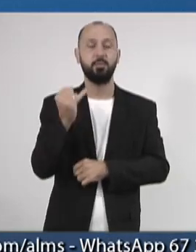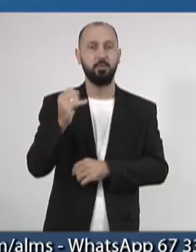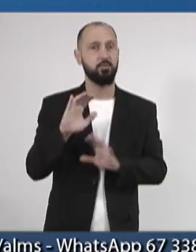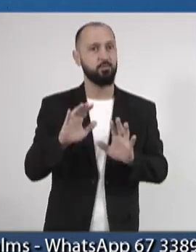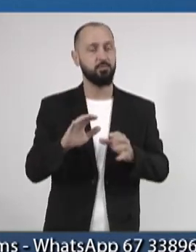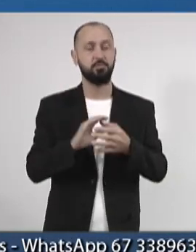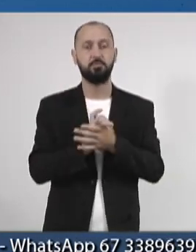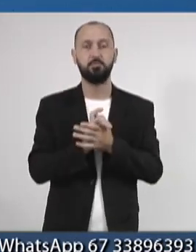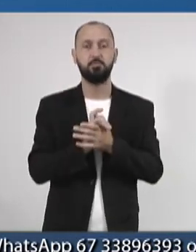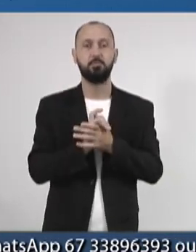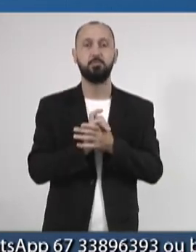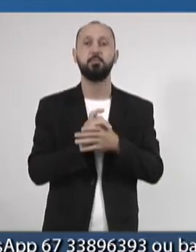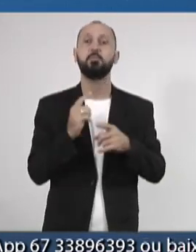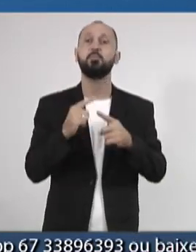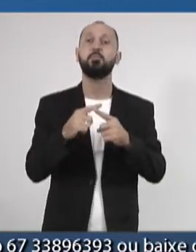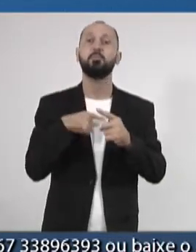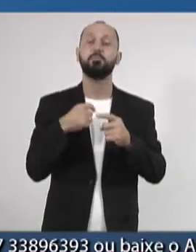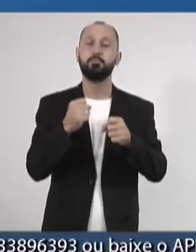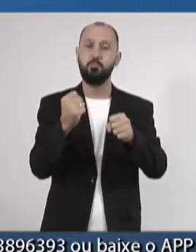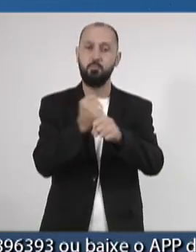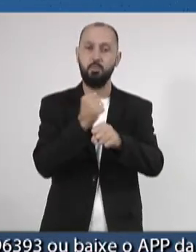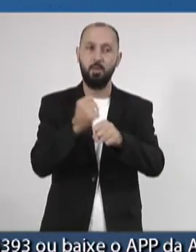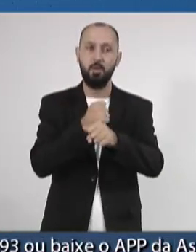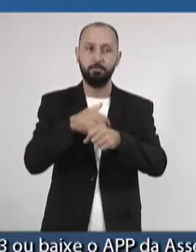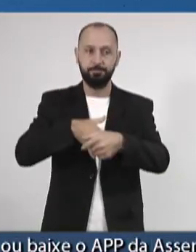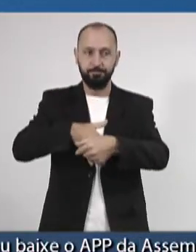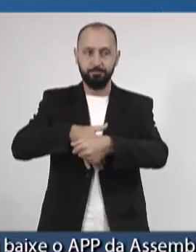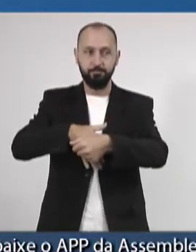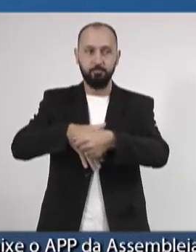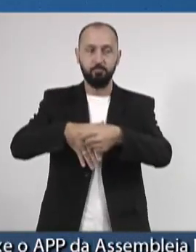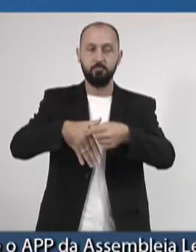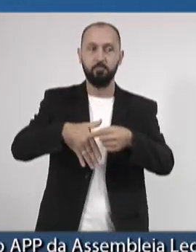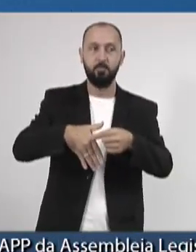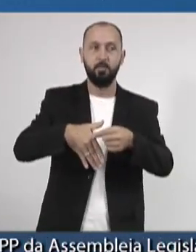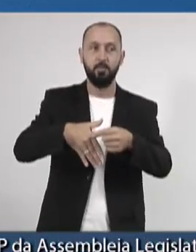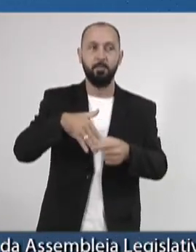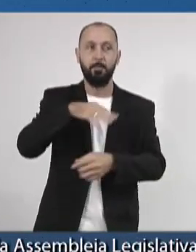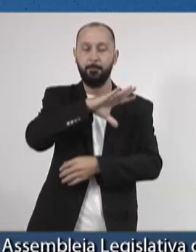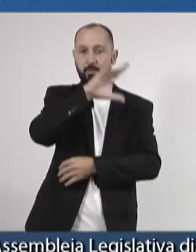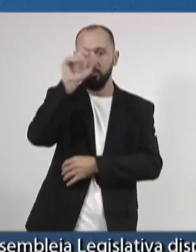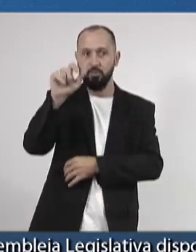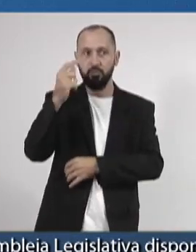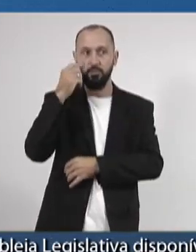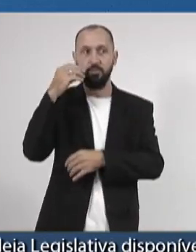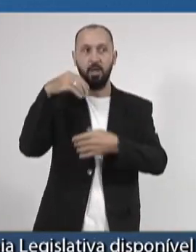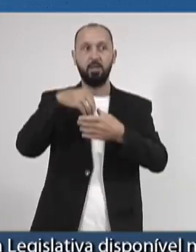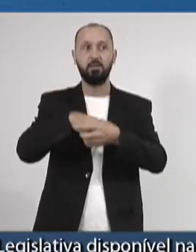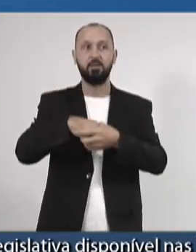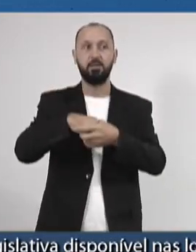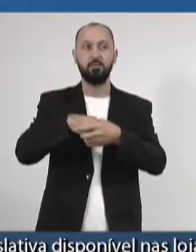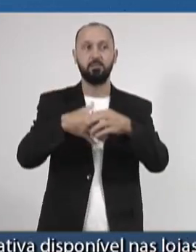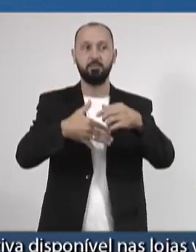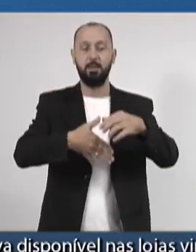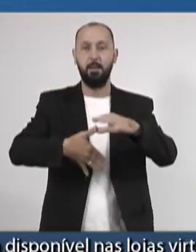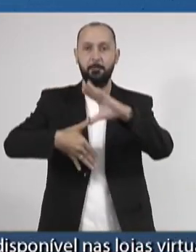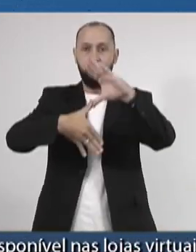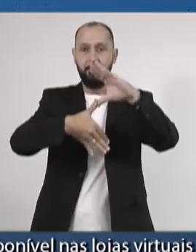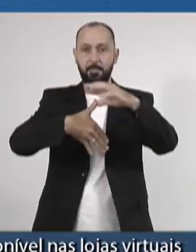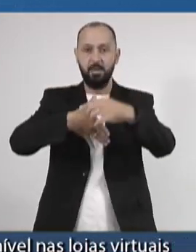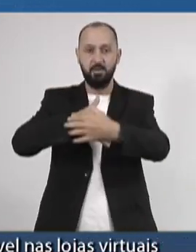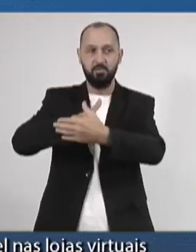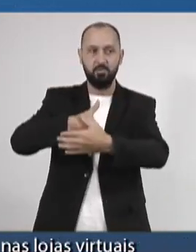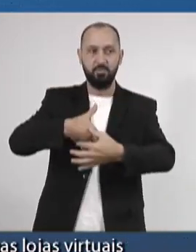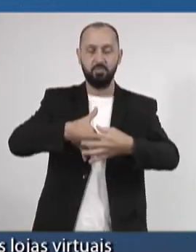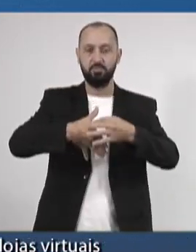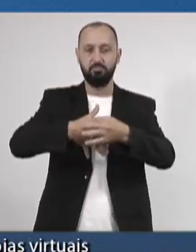lado, porque com a conclusão da bioceânica, senhor presidente, o Mato Grosso do Sul vai ficar no coração da América do Sul.